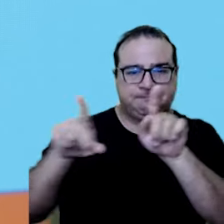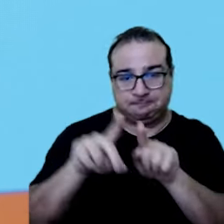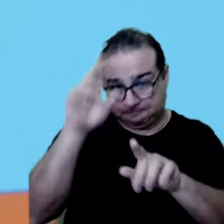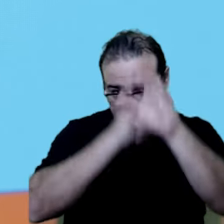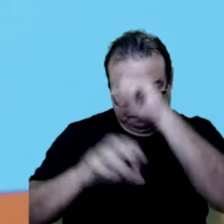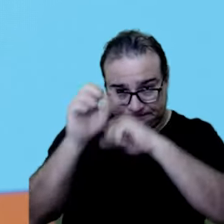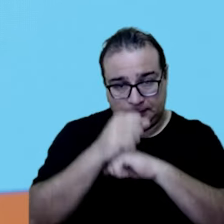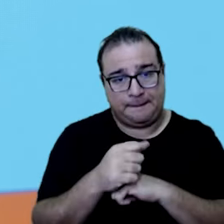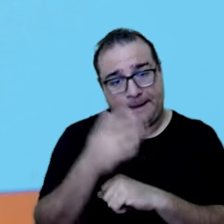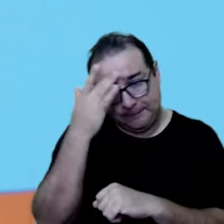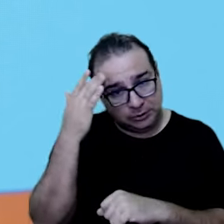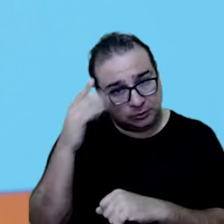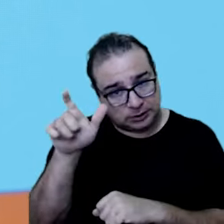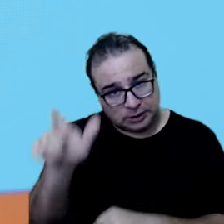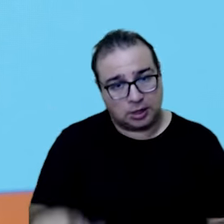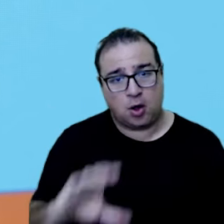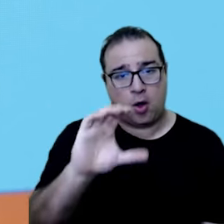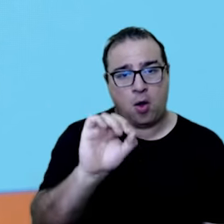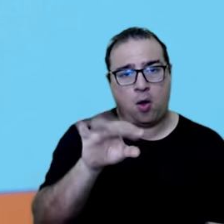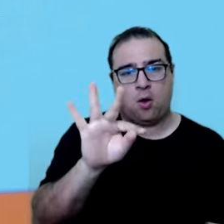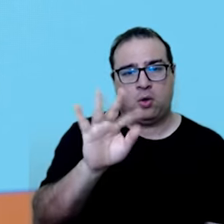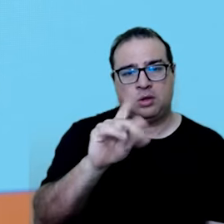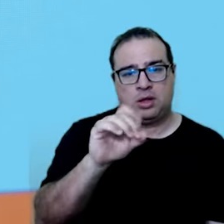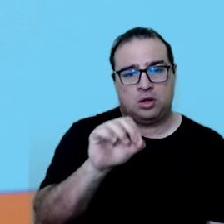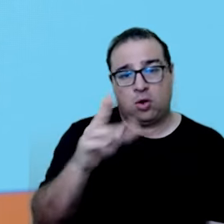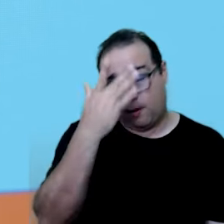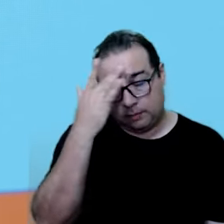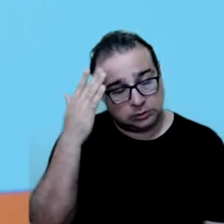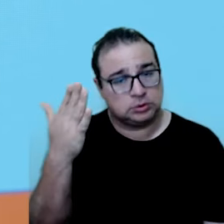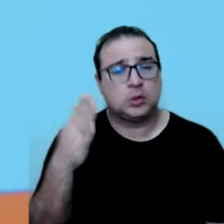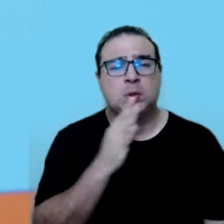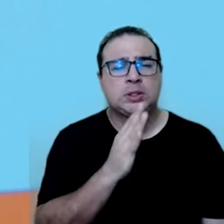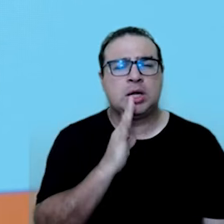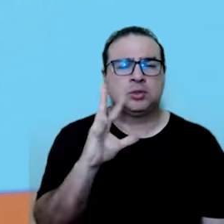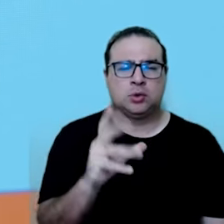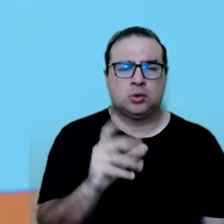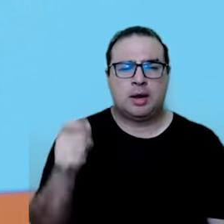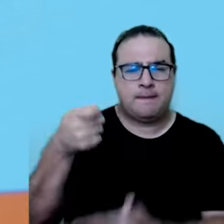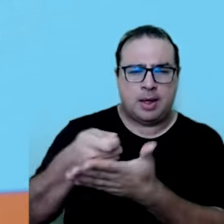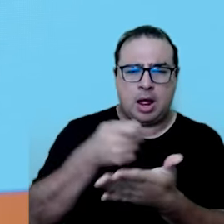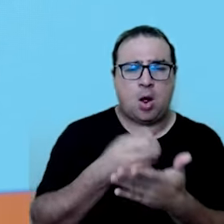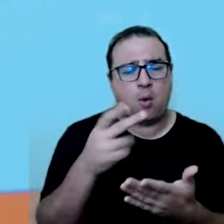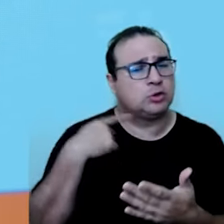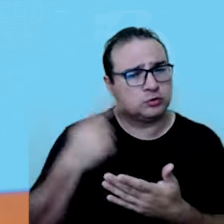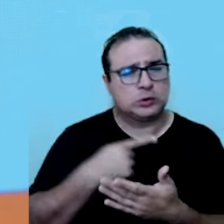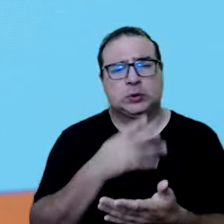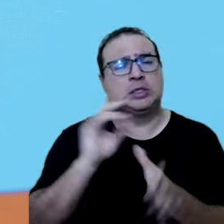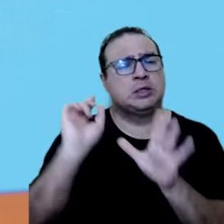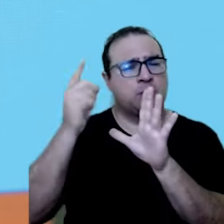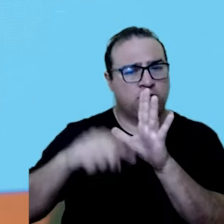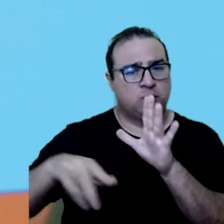e só que o contador é o cara que que domina ou o o consultor tributário né ou advogado e assim